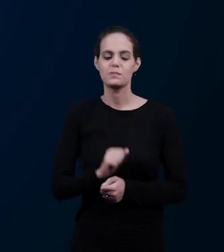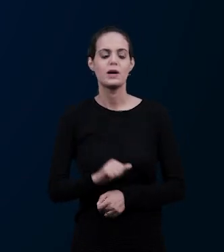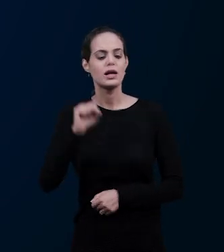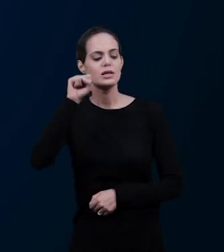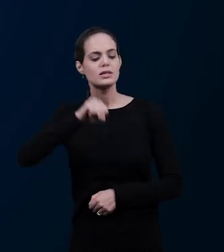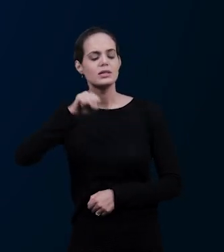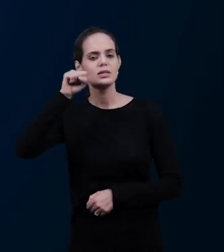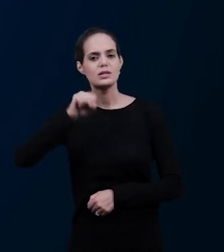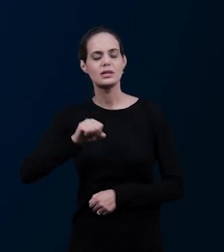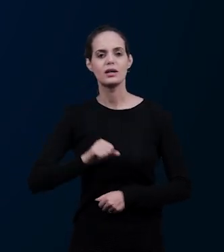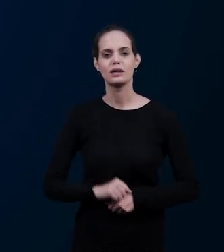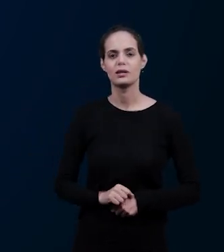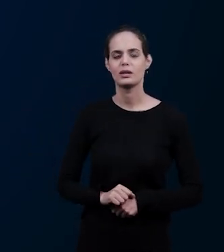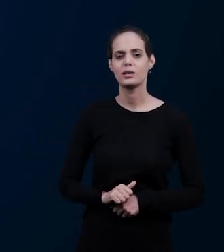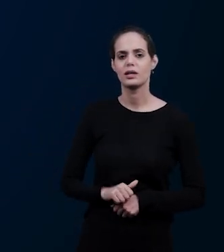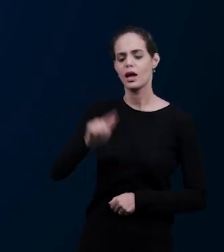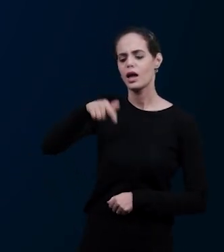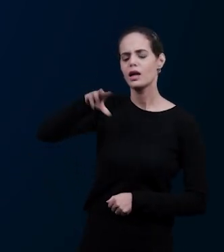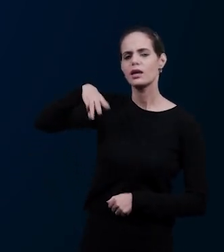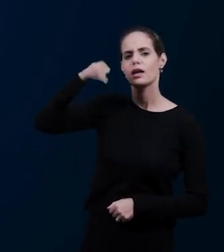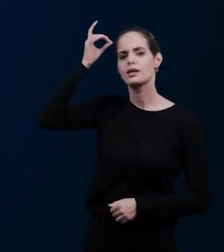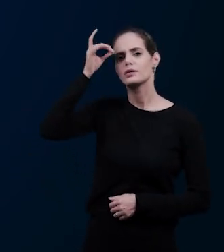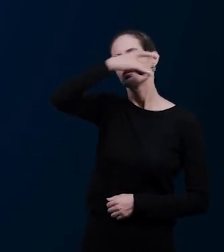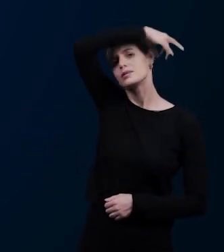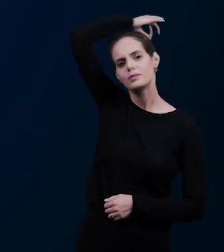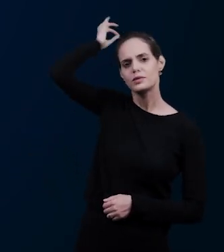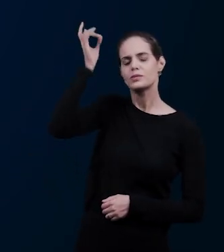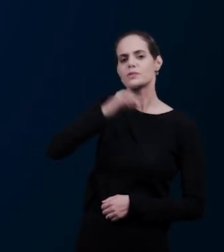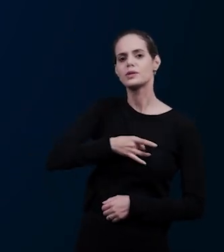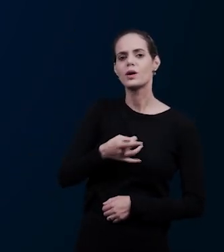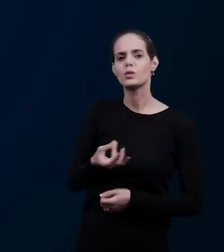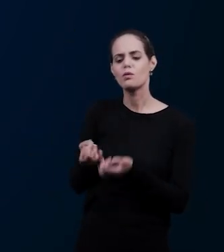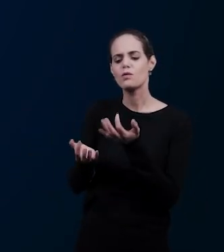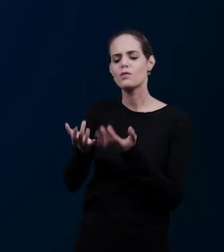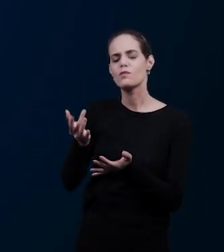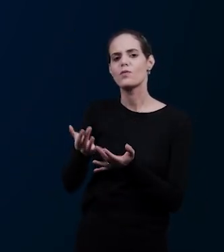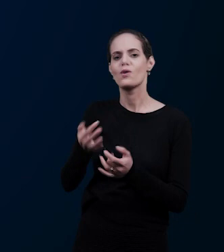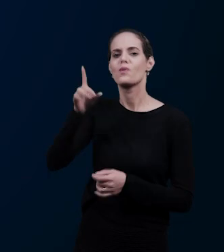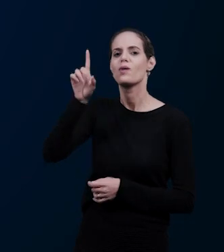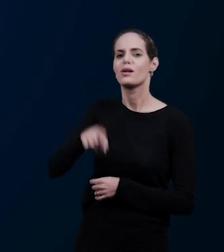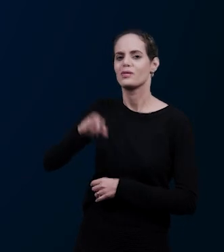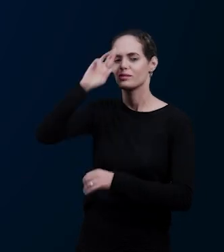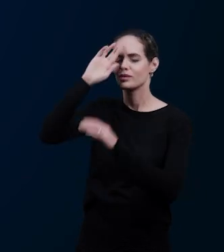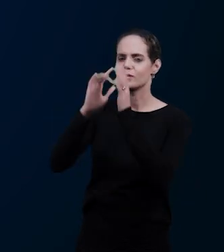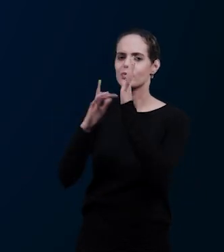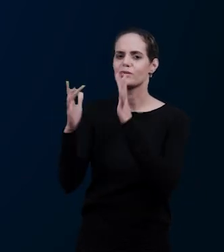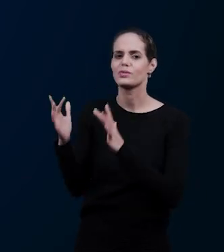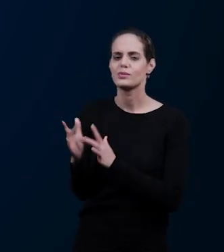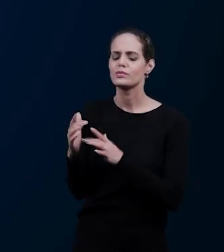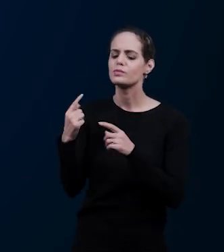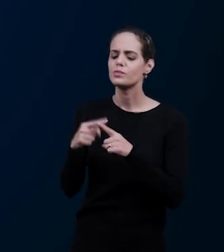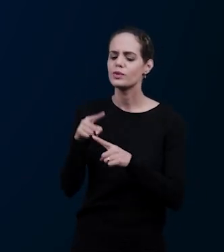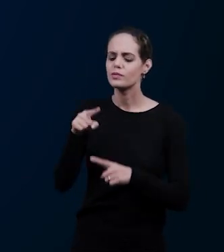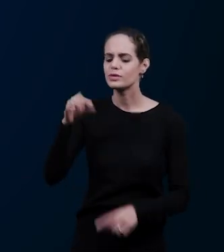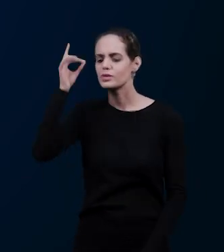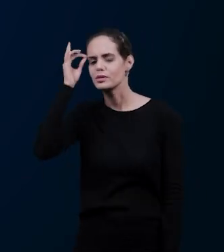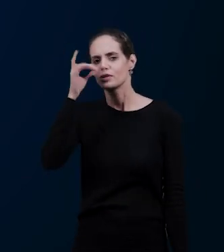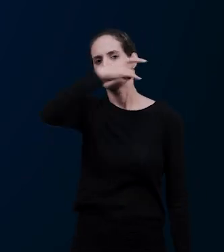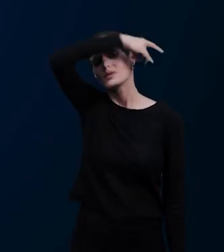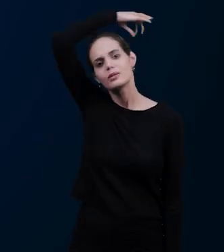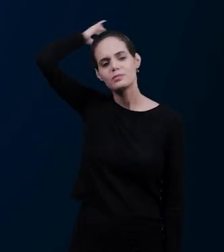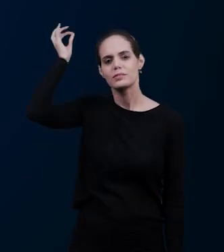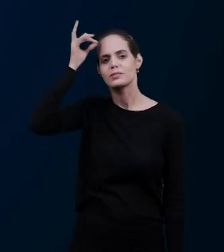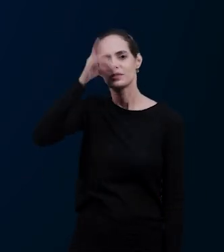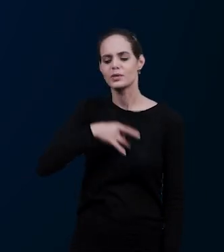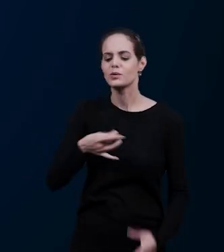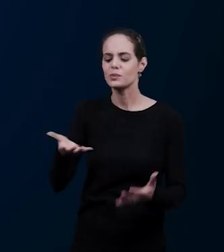com fogo? Sim. Quem é que batiza com o Espírito Santo e com fogo? É o Senhor Jesus. E por que